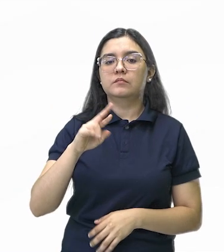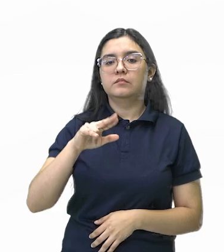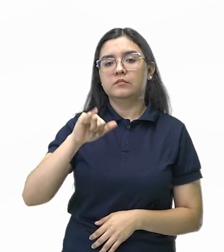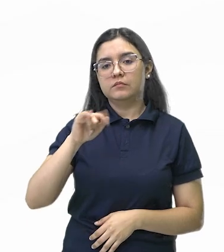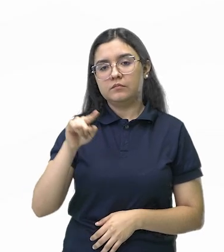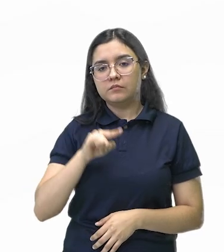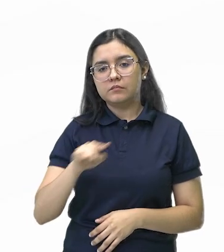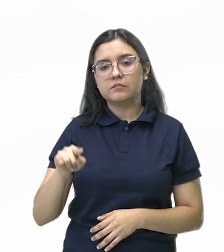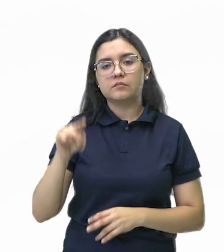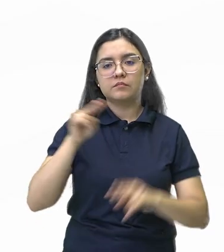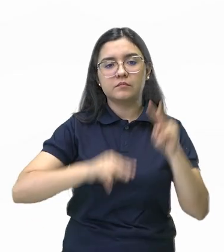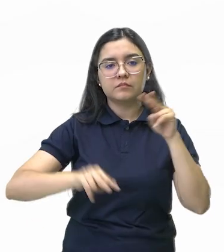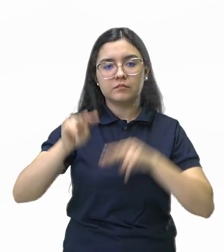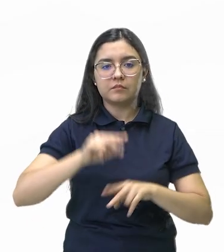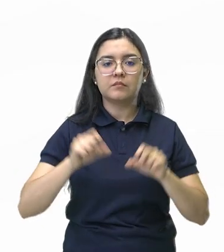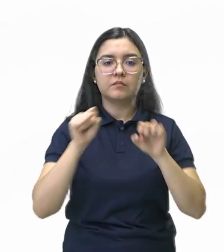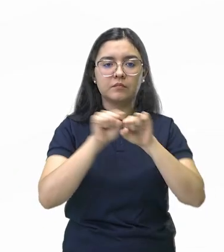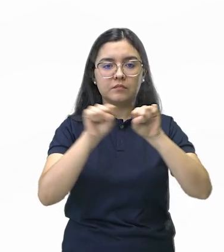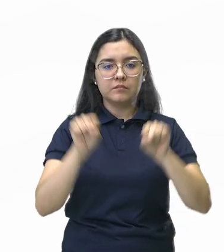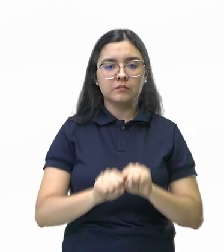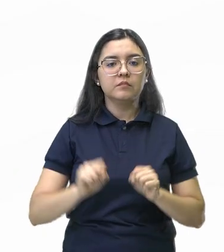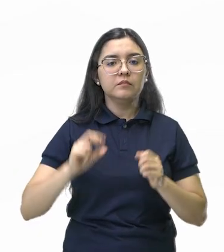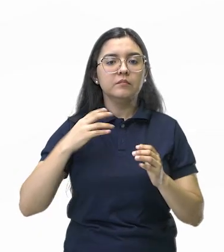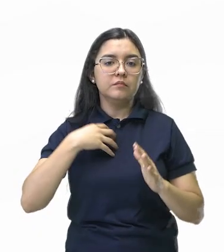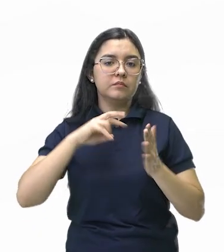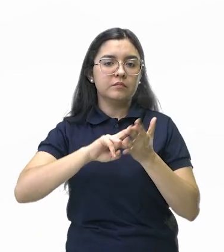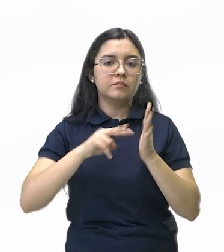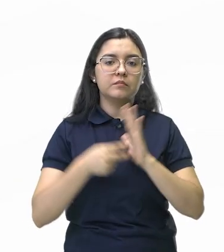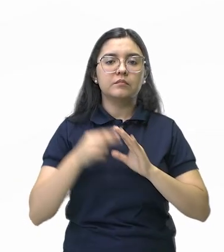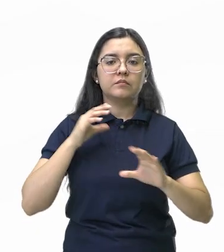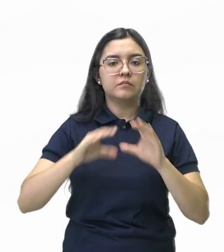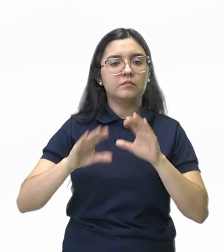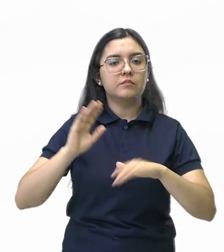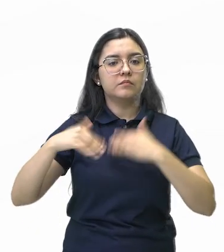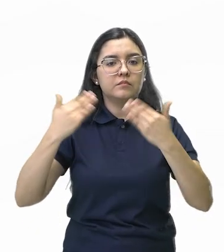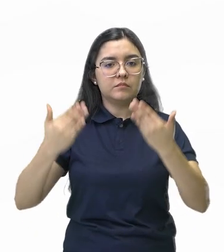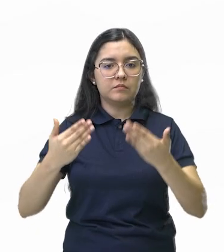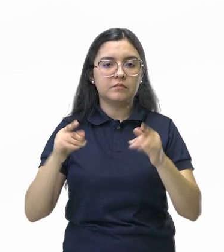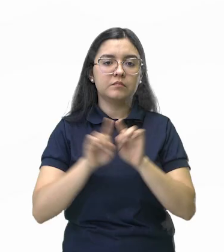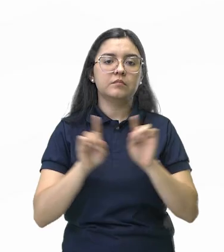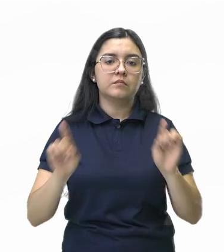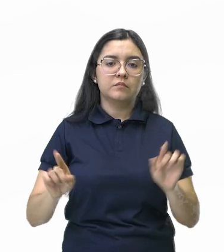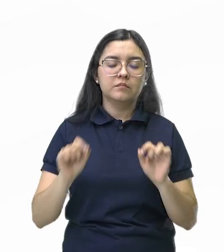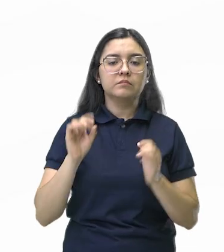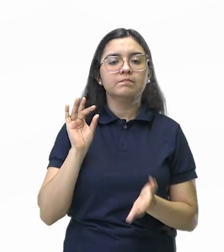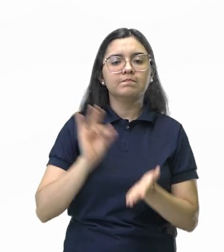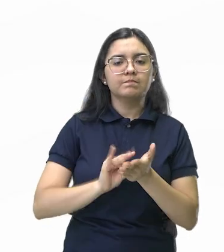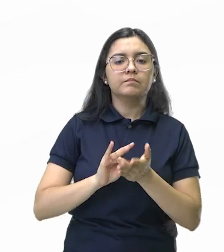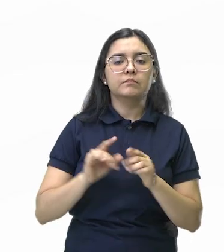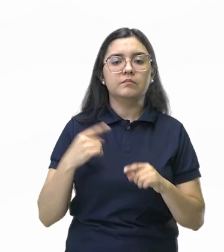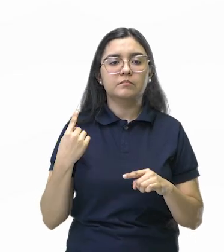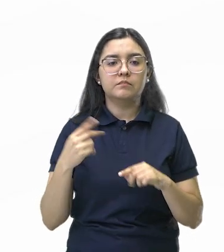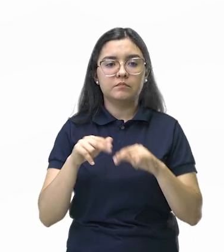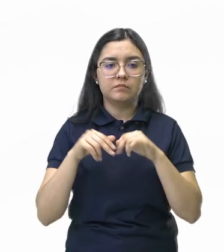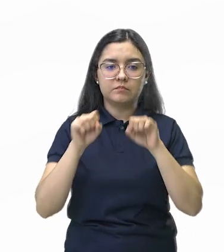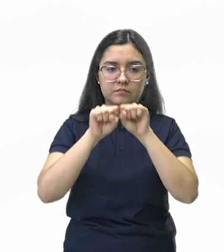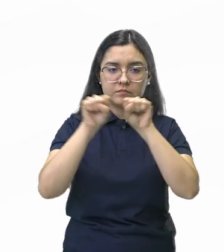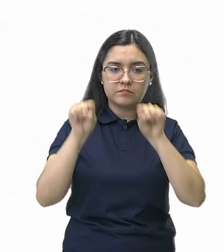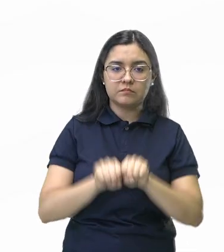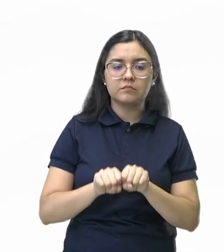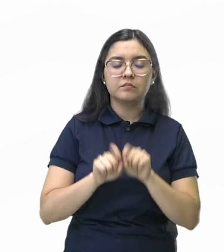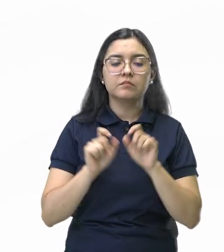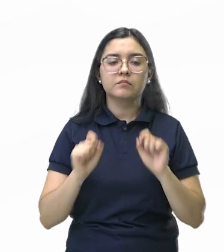como sistema semiótico de comunicação, ela se encontra em desenvolvimento mais sólido, pois os sistemas visuais são